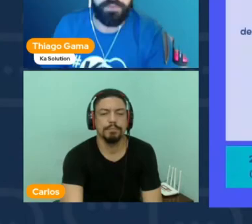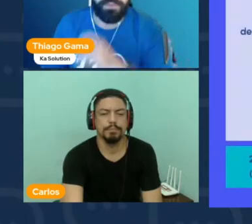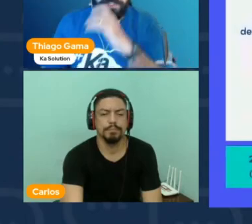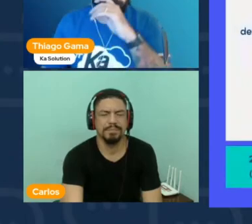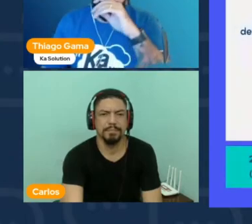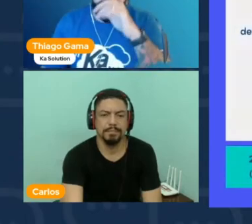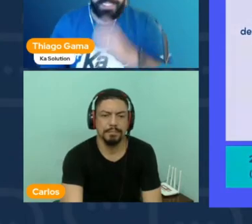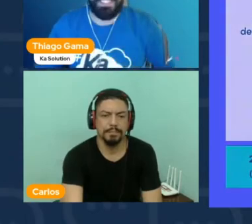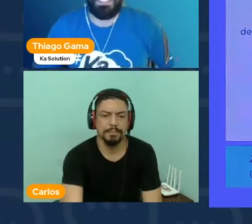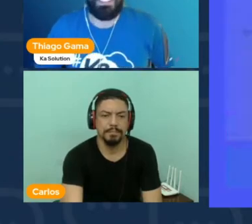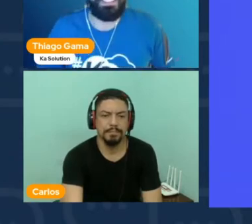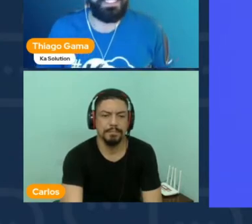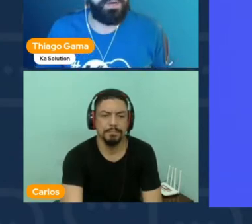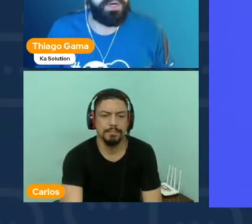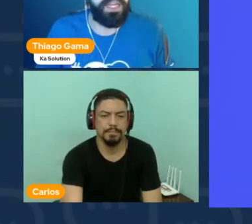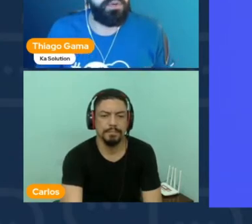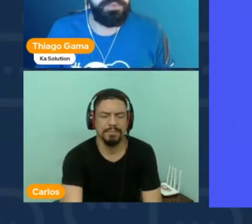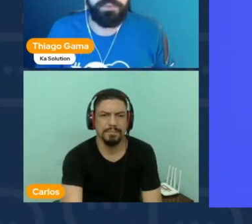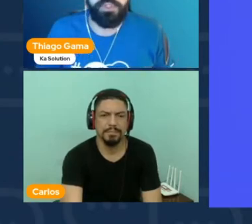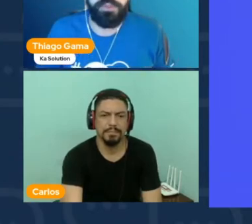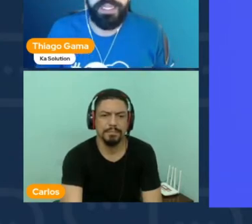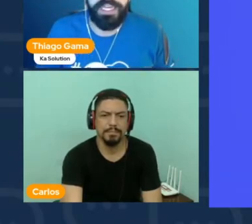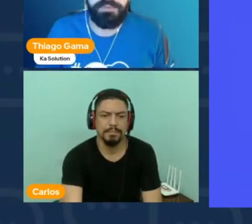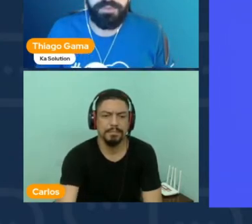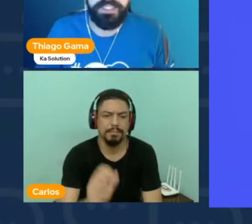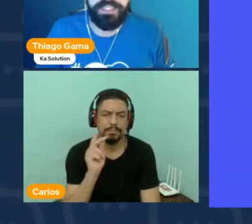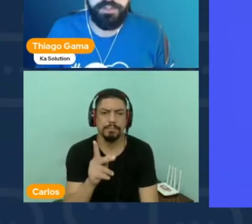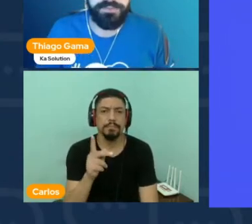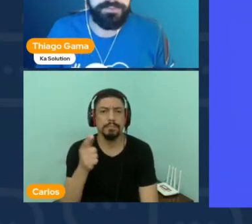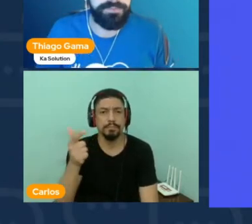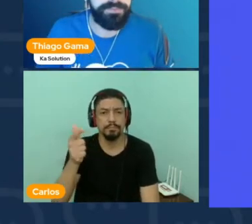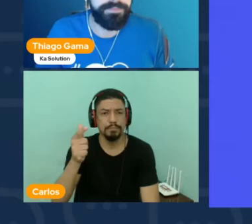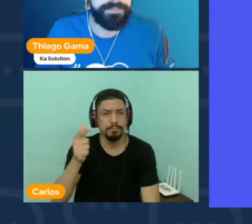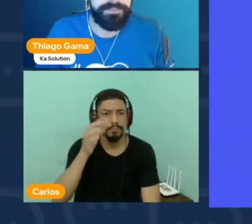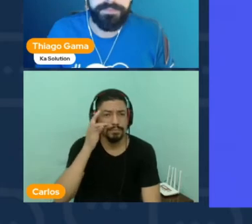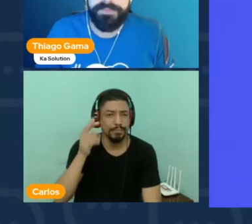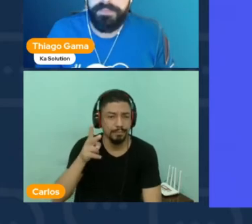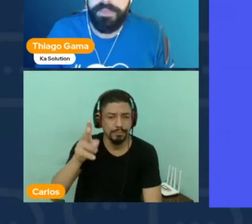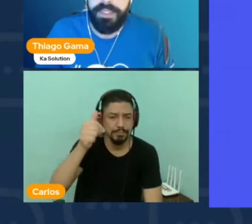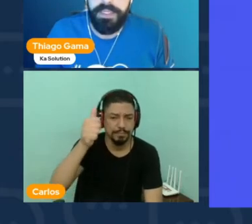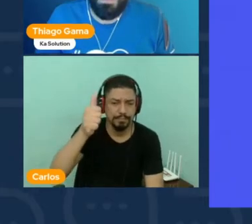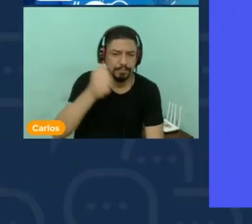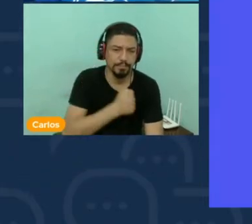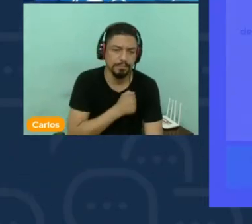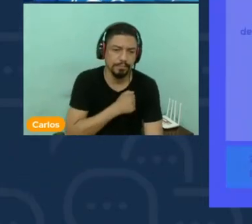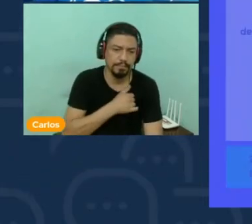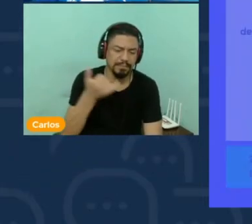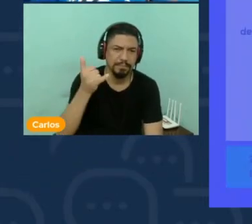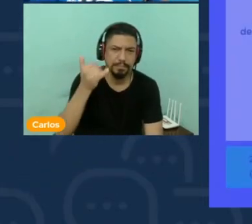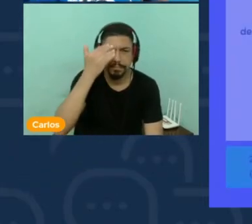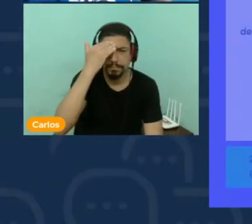Beleza, já tô com a tela. Leandrão, agora é comigo. Muito obrigado, meu parceiro. Tamo junto.